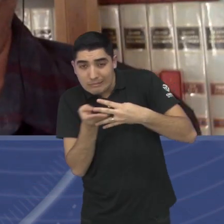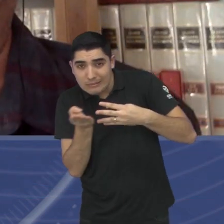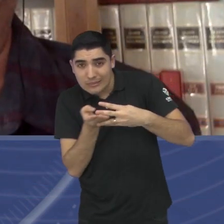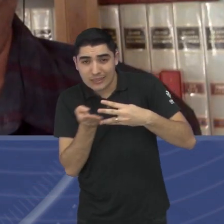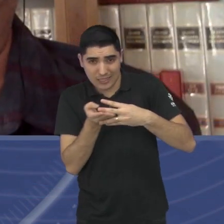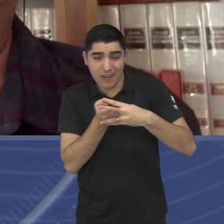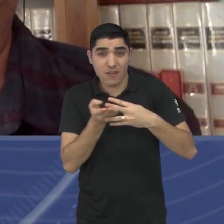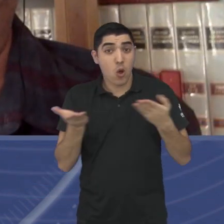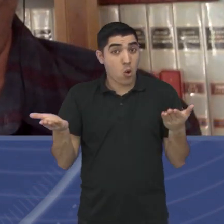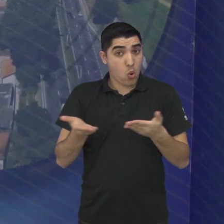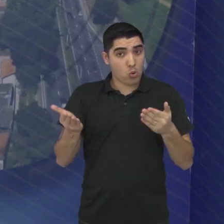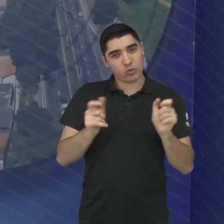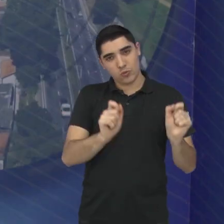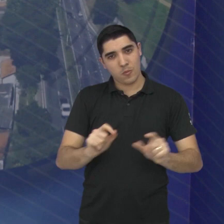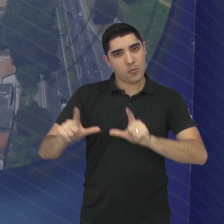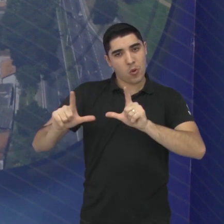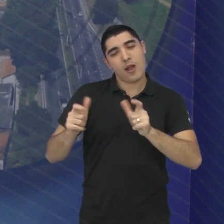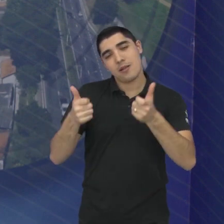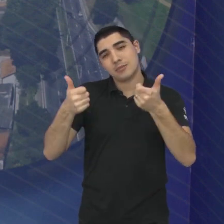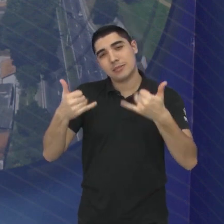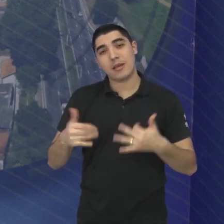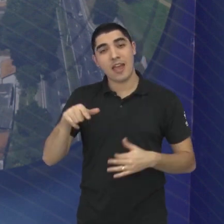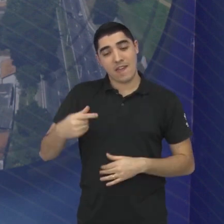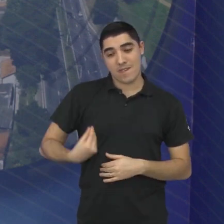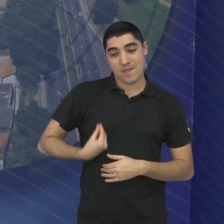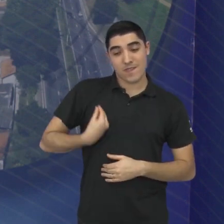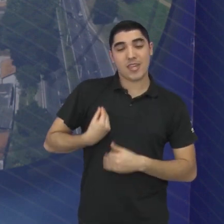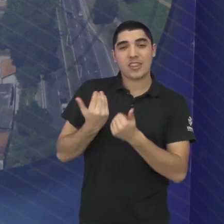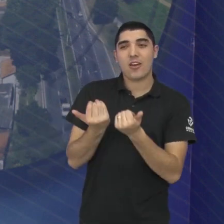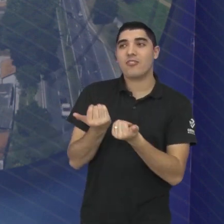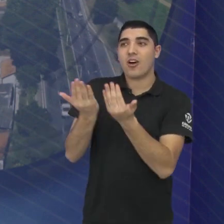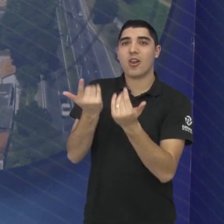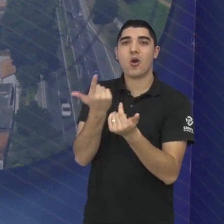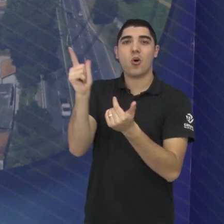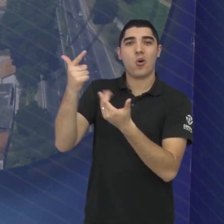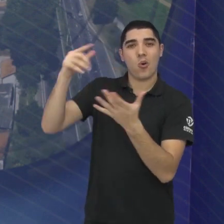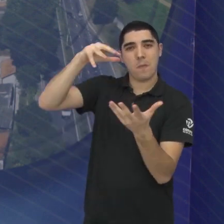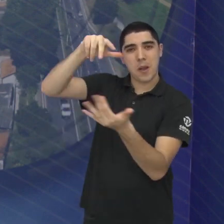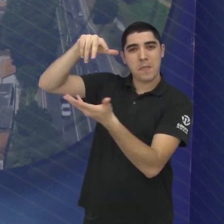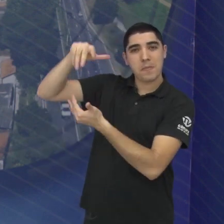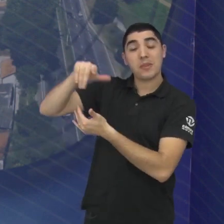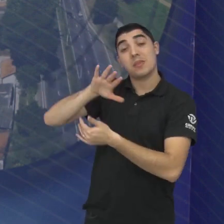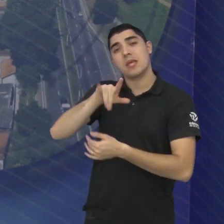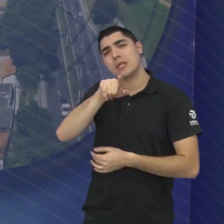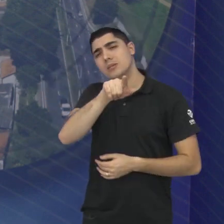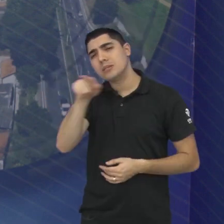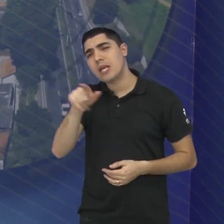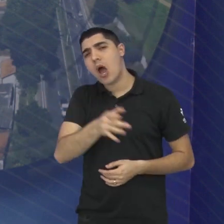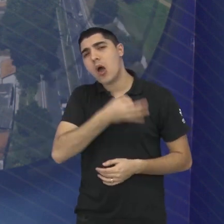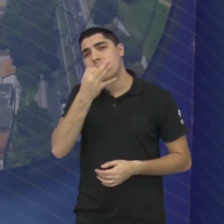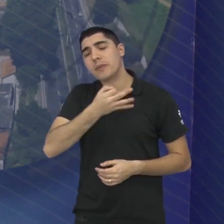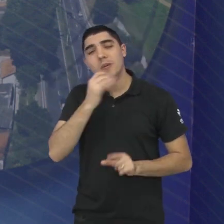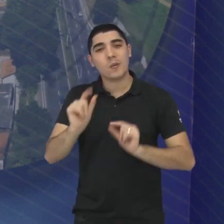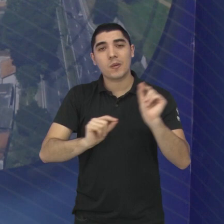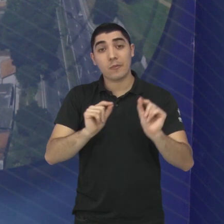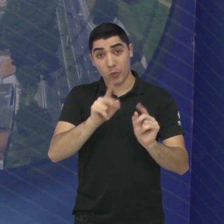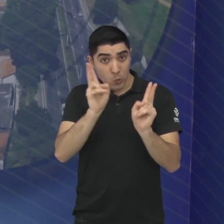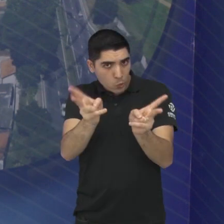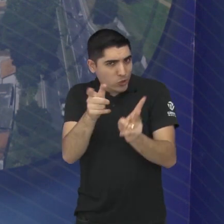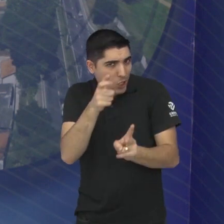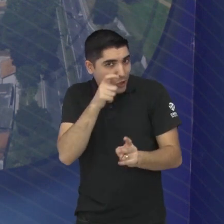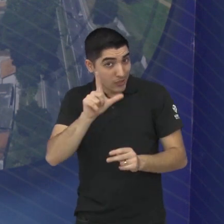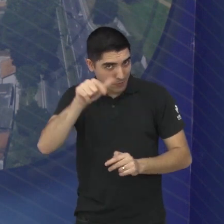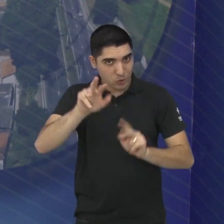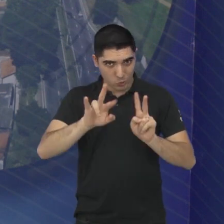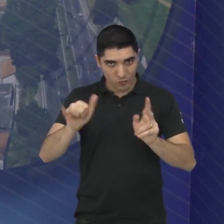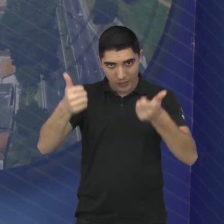um intervalo, que a gente está com o tempo apertado. Hoje o Diálogos da Cidade está falando sobre vida em outros planetas. O que você pensa a